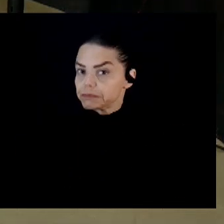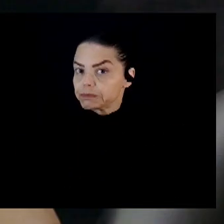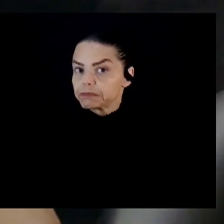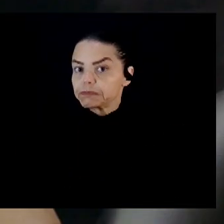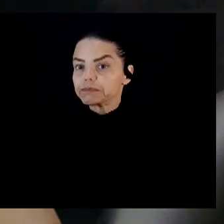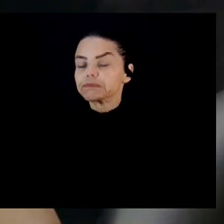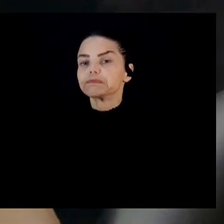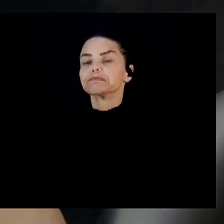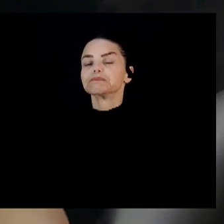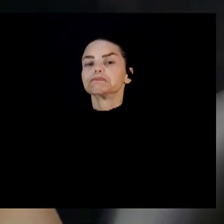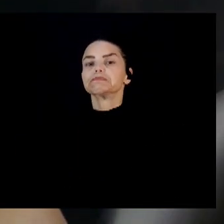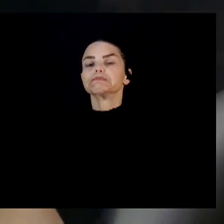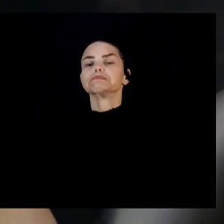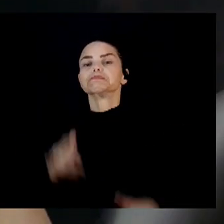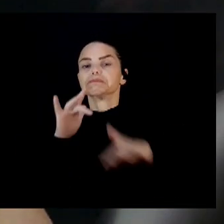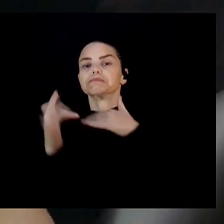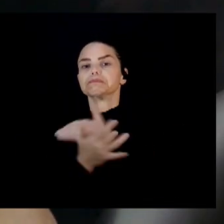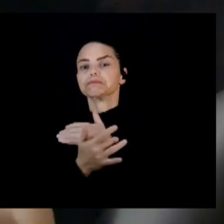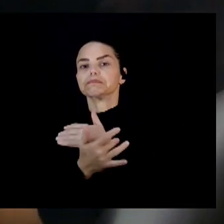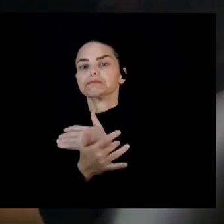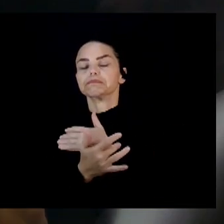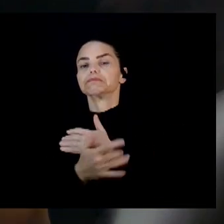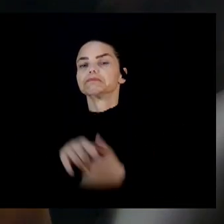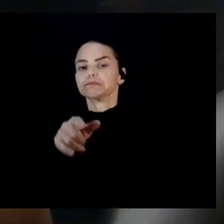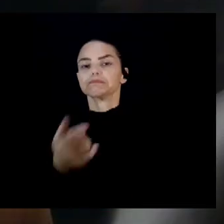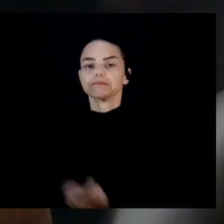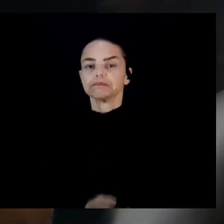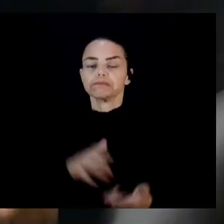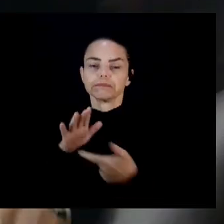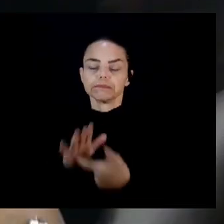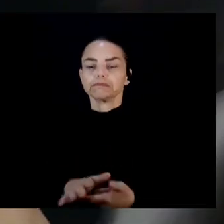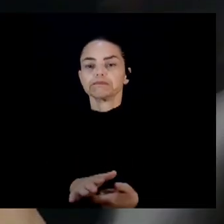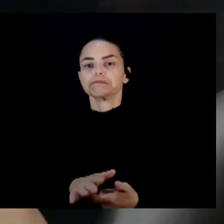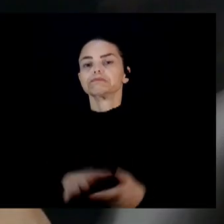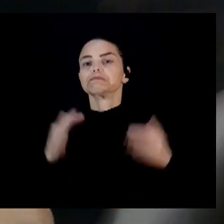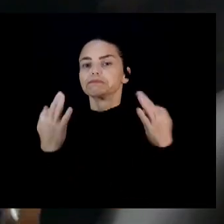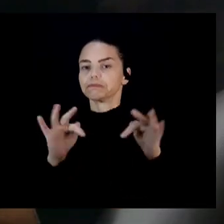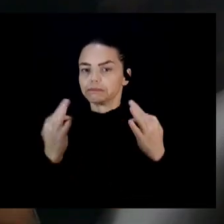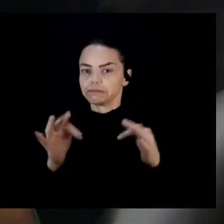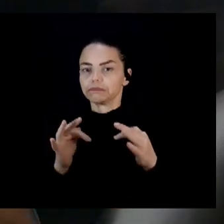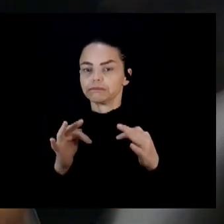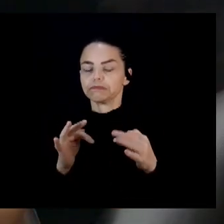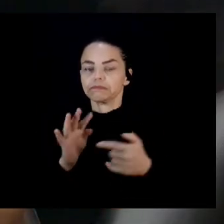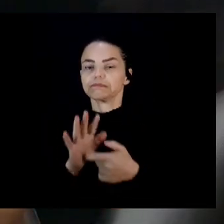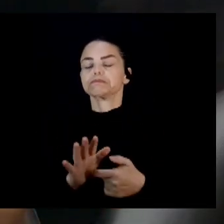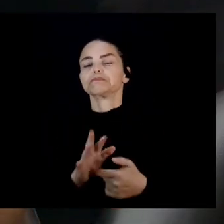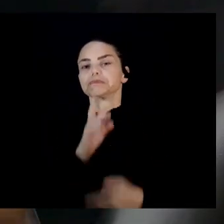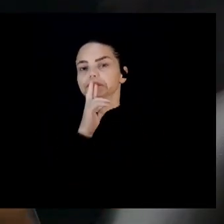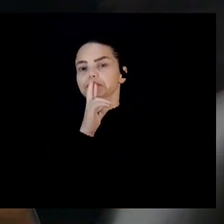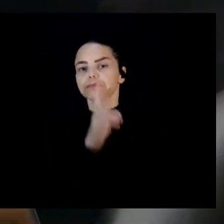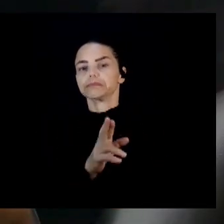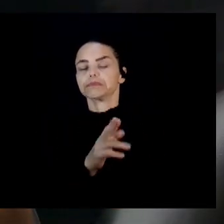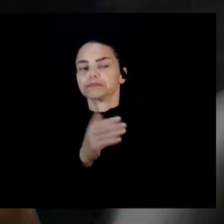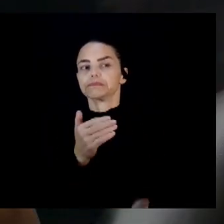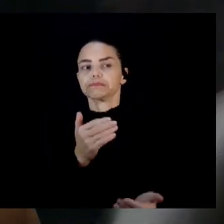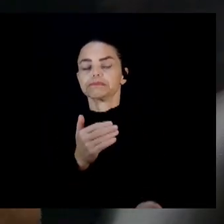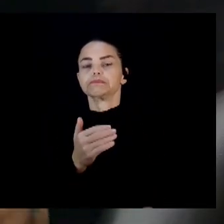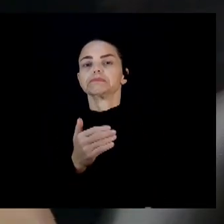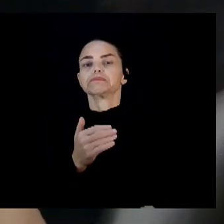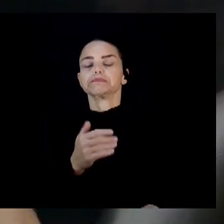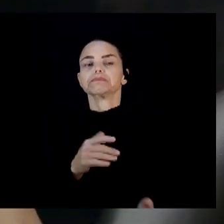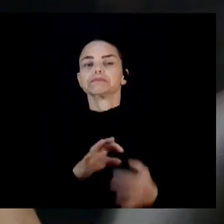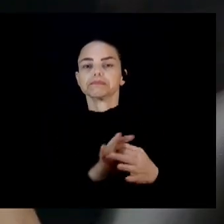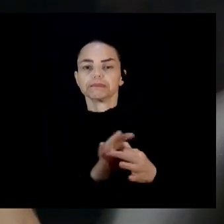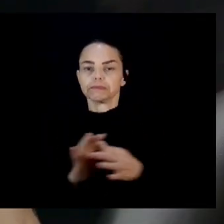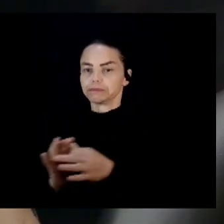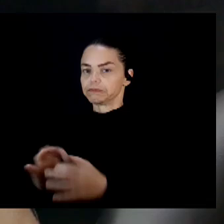rede social, de certa forma, é feito para isso, né? Para mostrar as dores e encaminhar um resultado. Mas o processo, o contexto, muitas vezes não vai para a